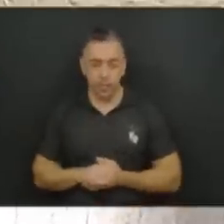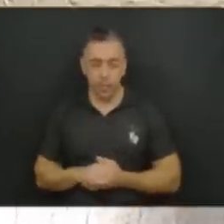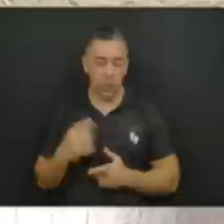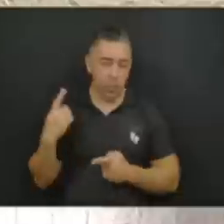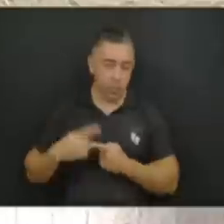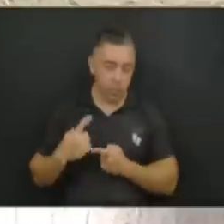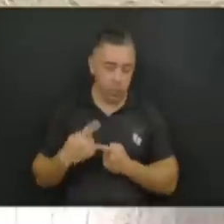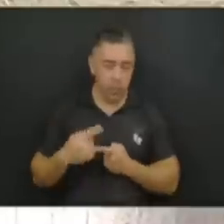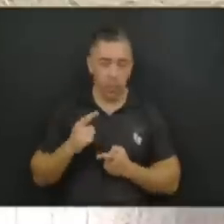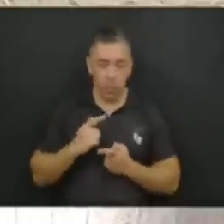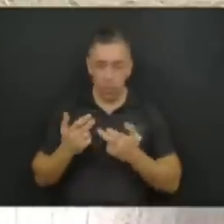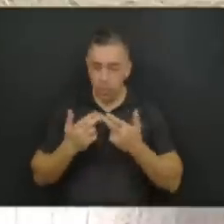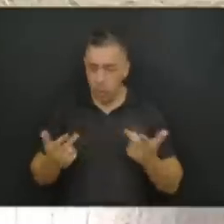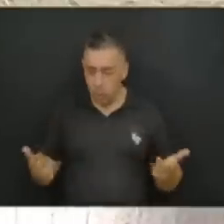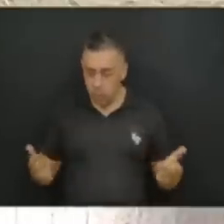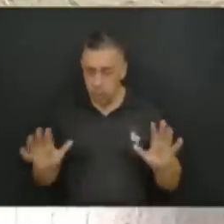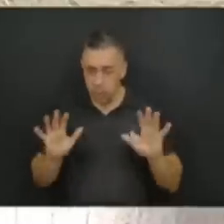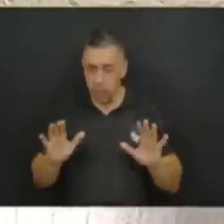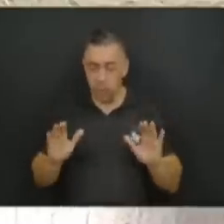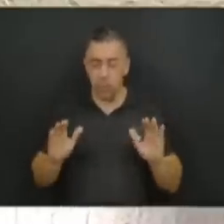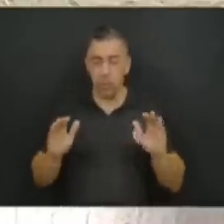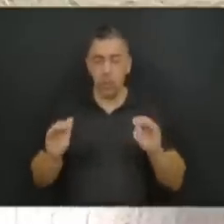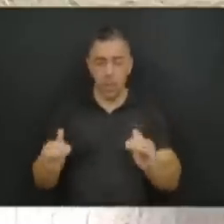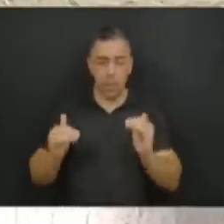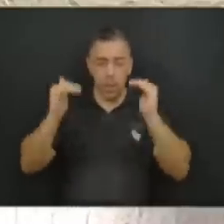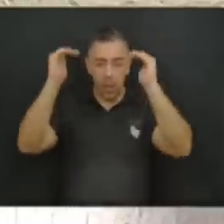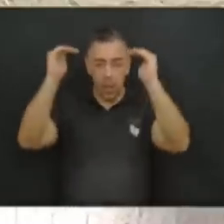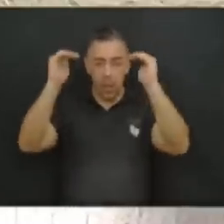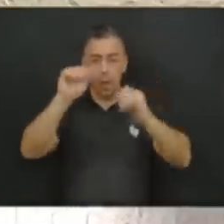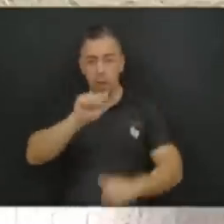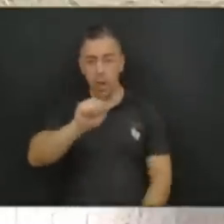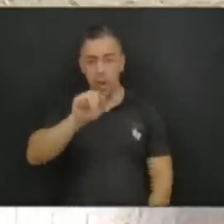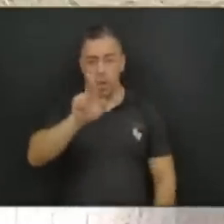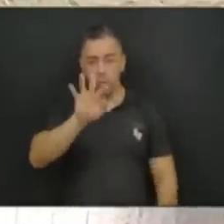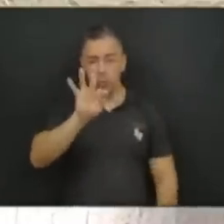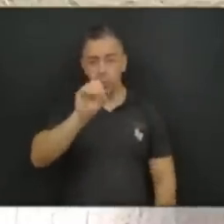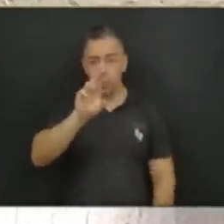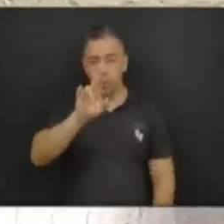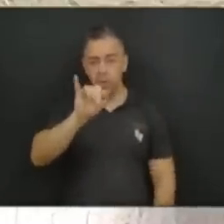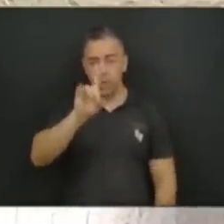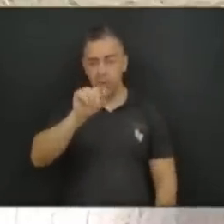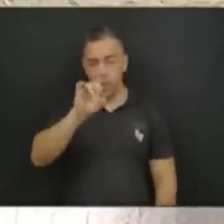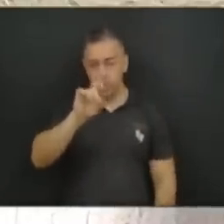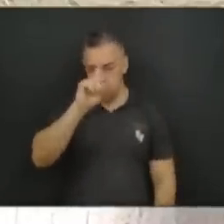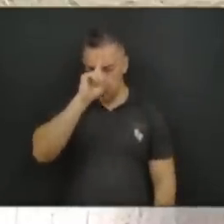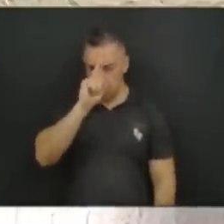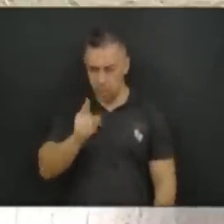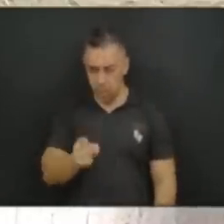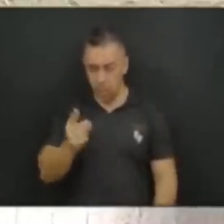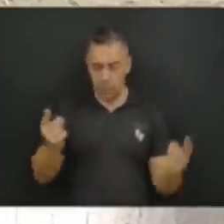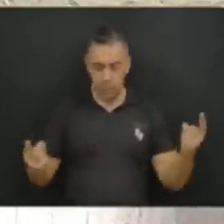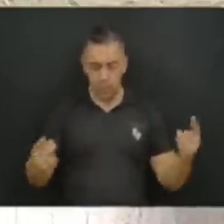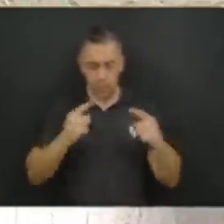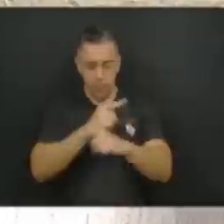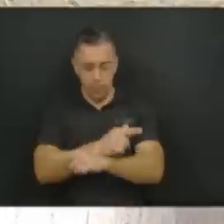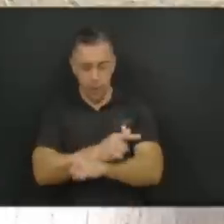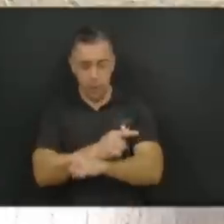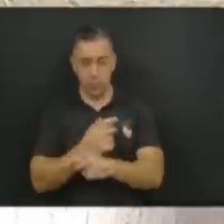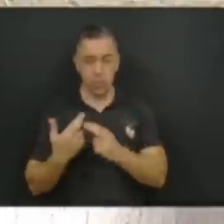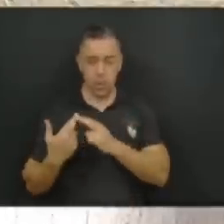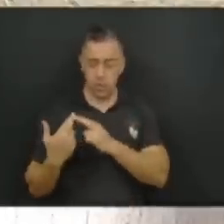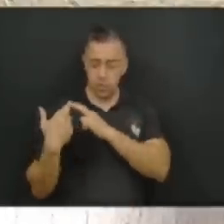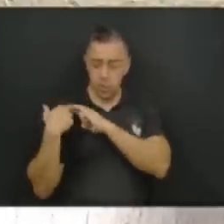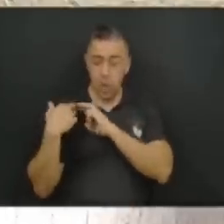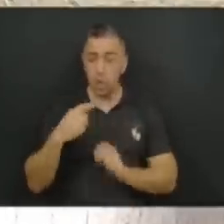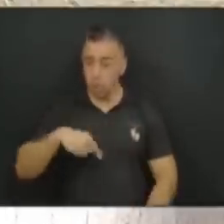existe uma coisa que fala autoridade versus responsabilidade nós aqui temos autoridade para fazer